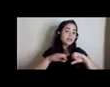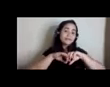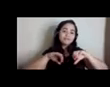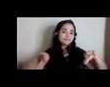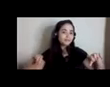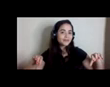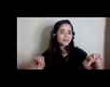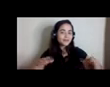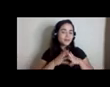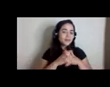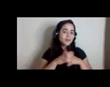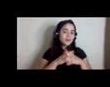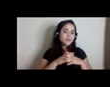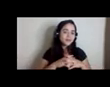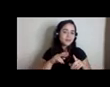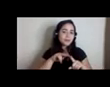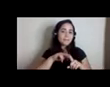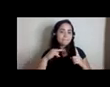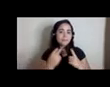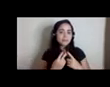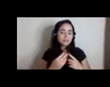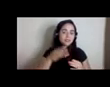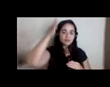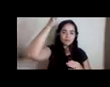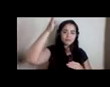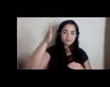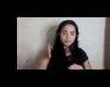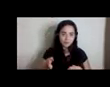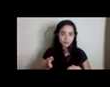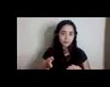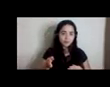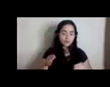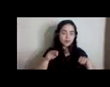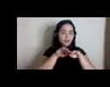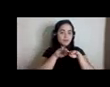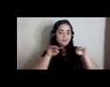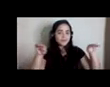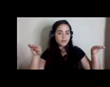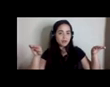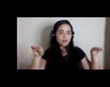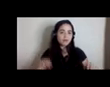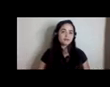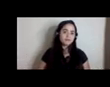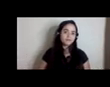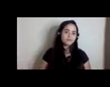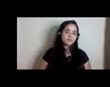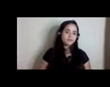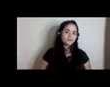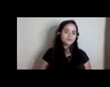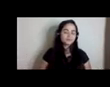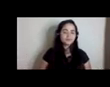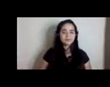paradoxo entre uma perspectiva horizontal e vertical.